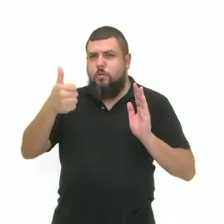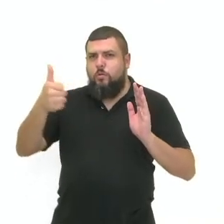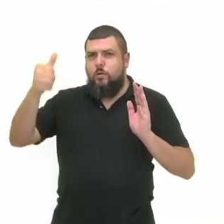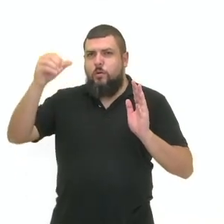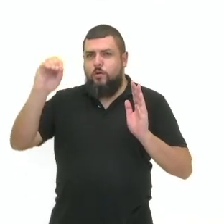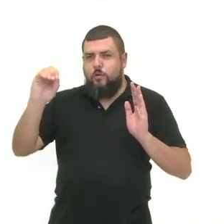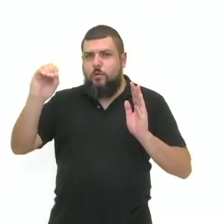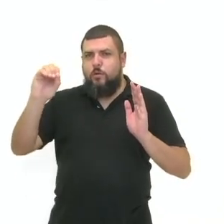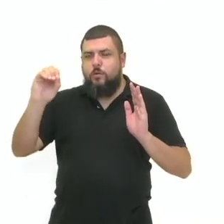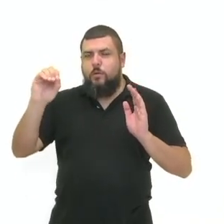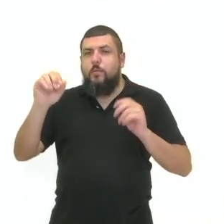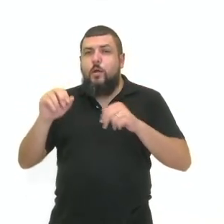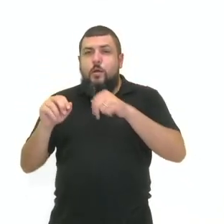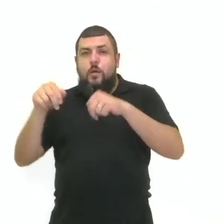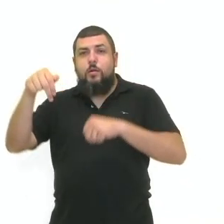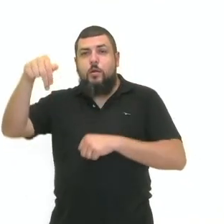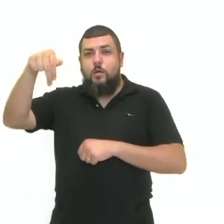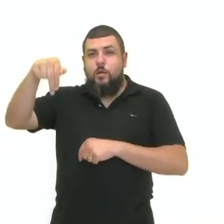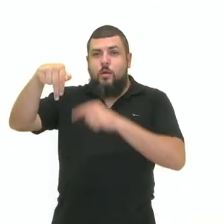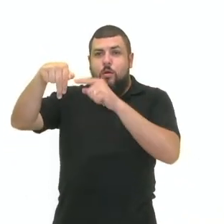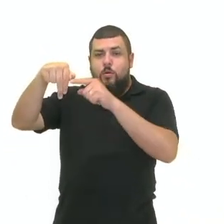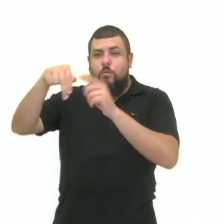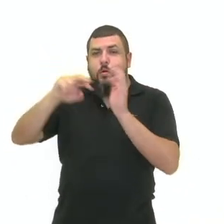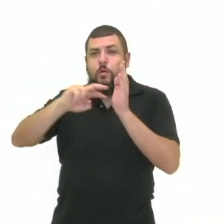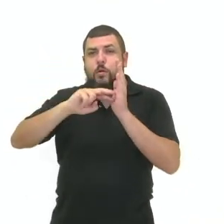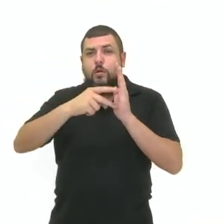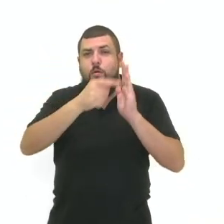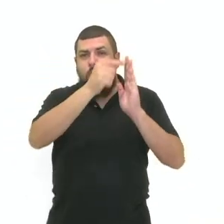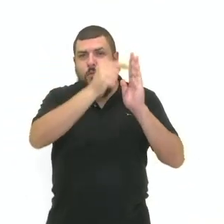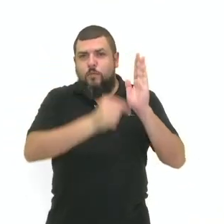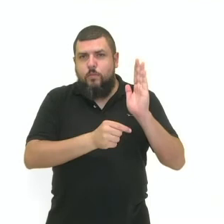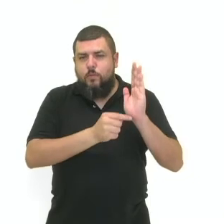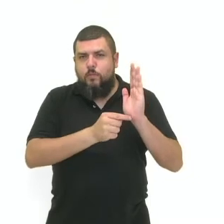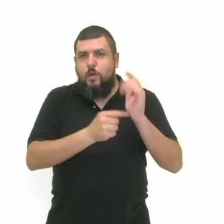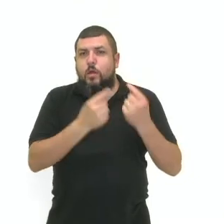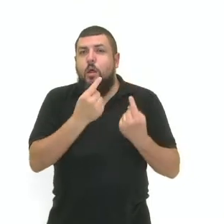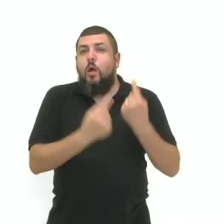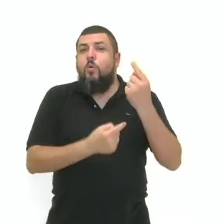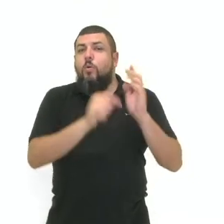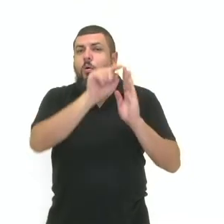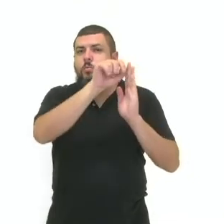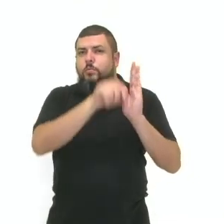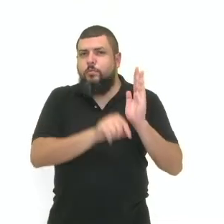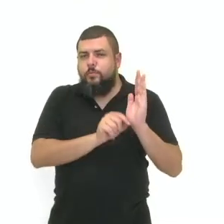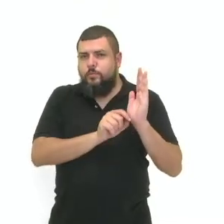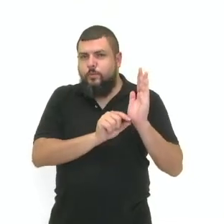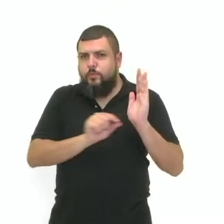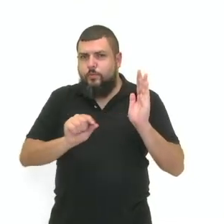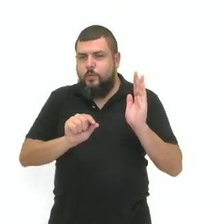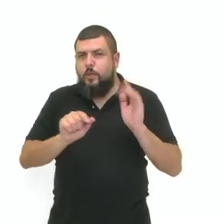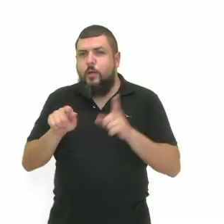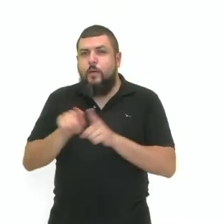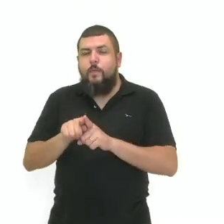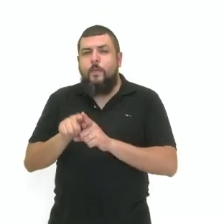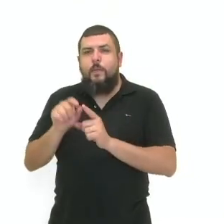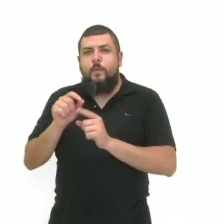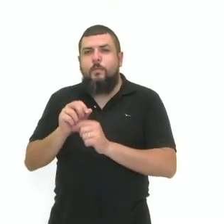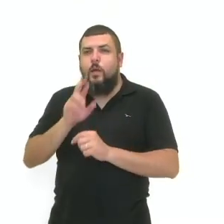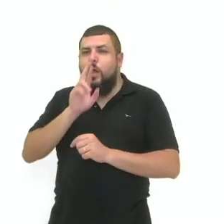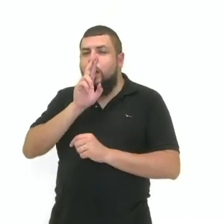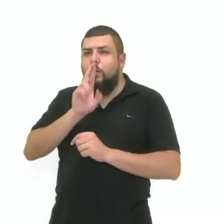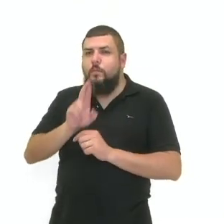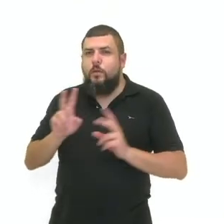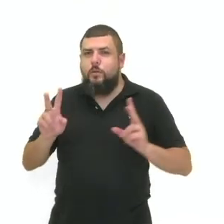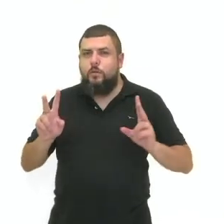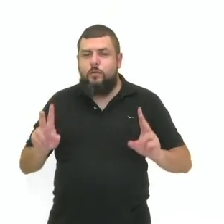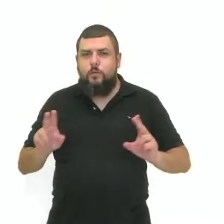onde esse n me representa a linha, e usando a potenciação, chegarei no mesmo resultado.